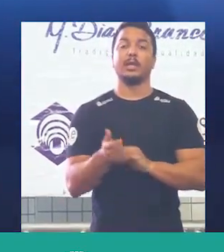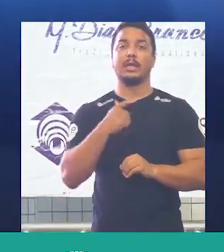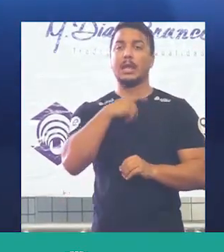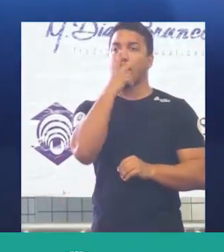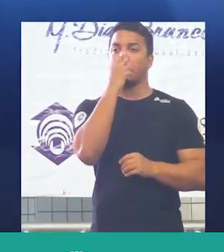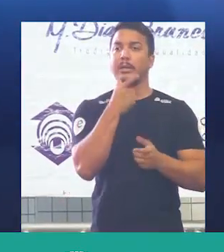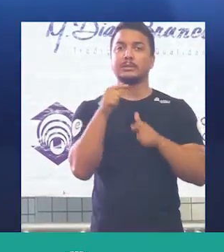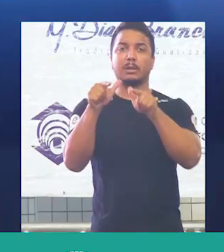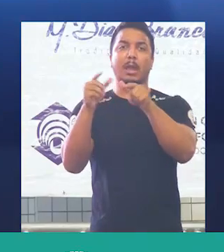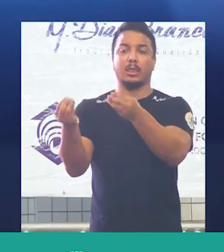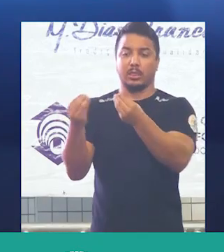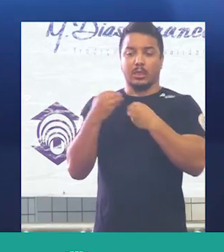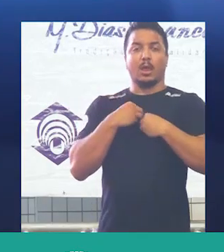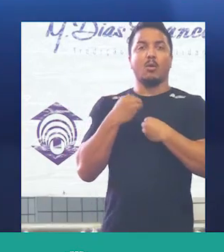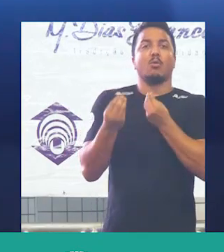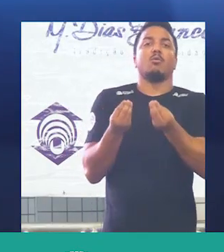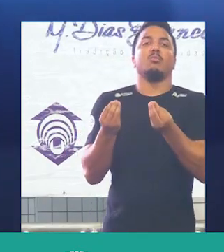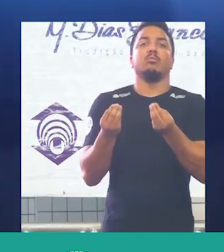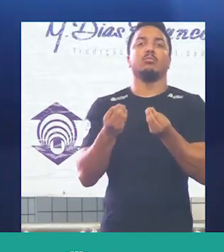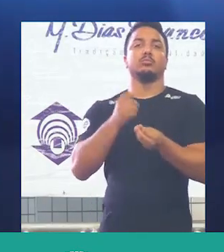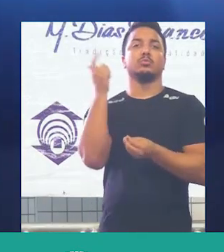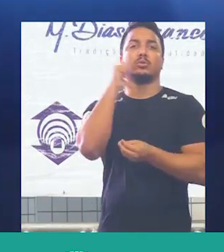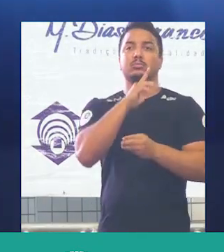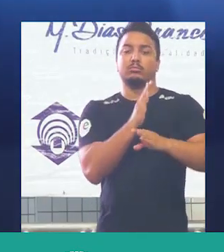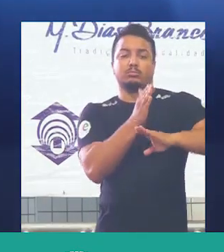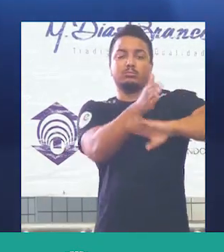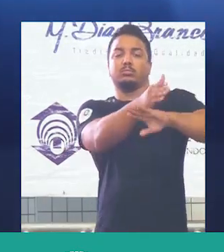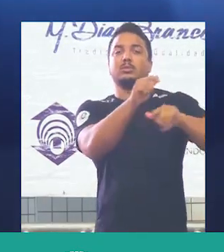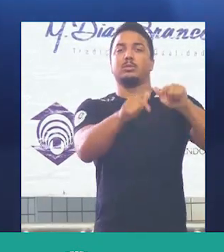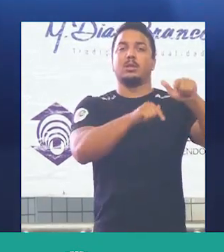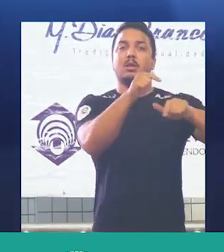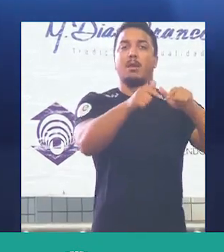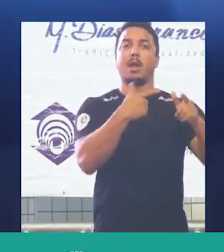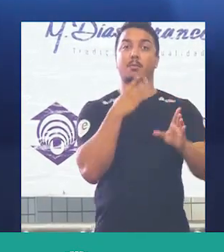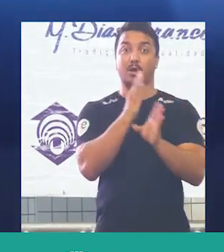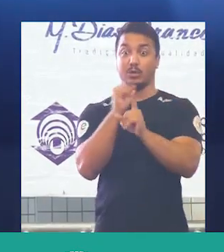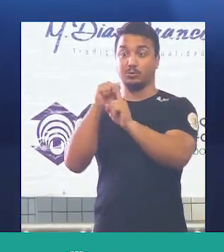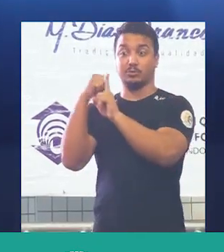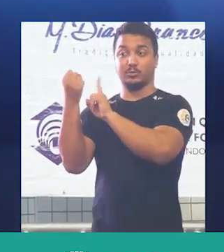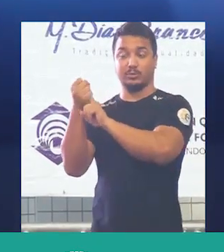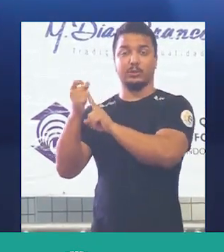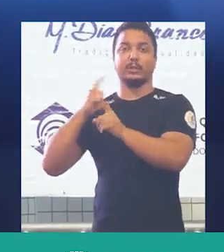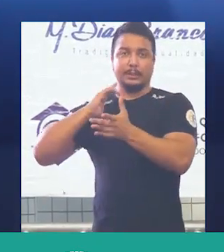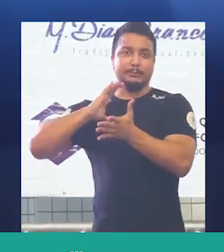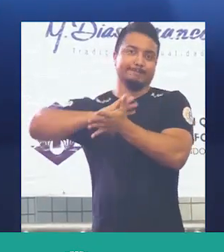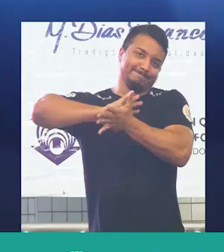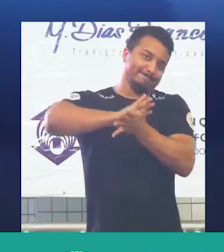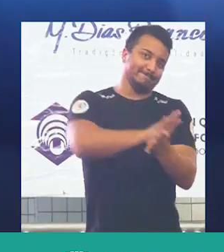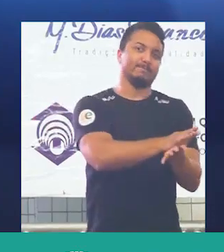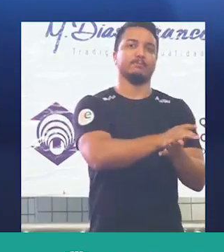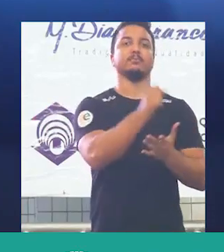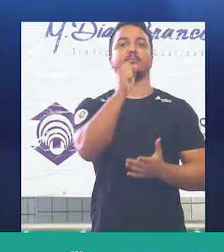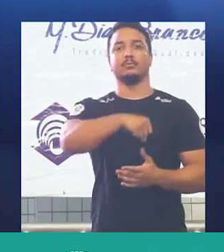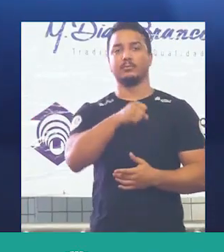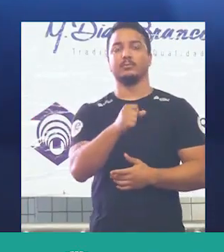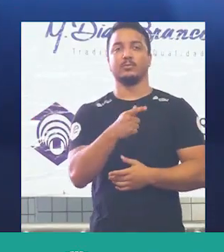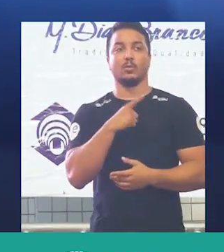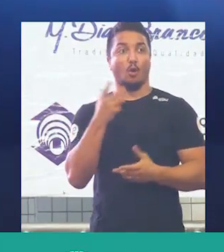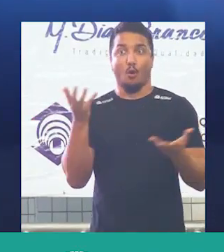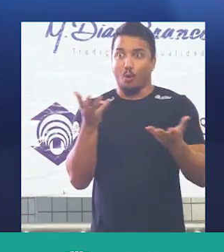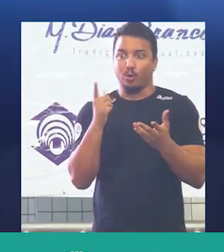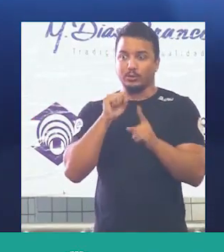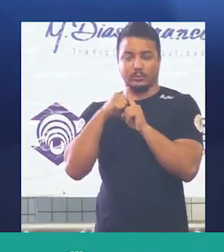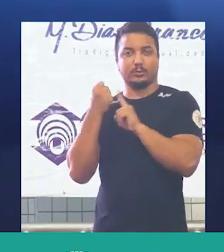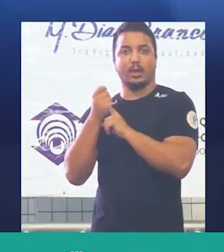Quem iria arranjar emprego para um negro numa sociedade extremamente preconceituosa? Se hoje a